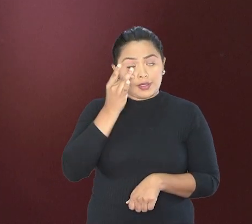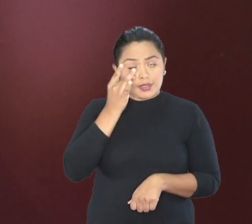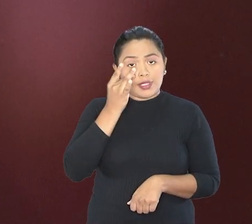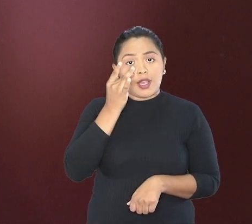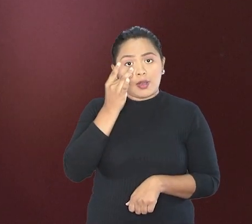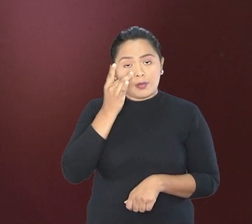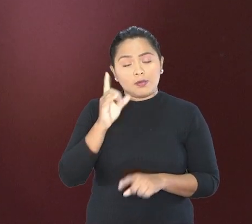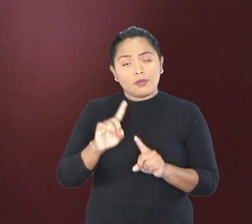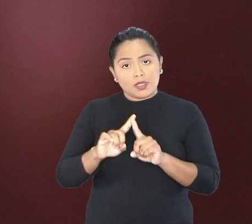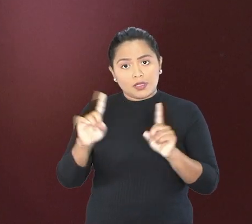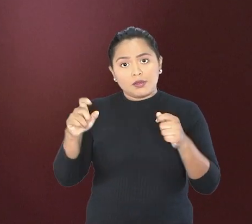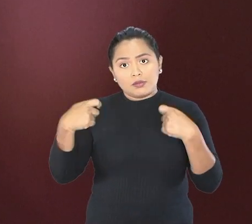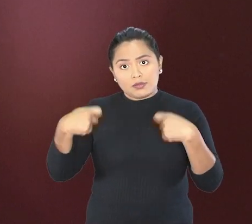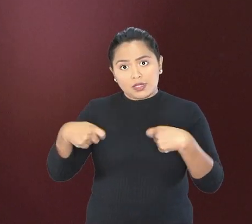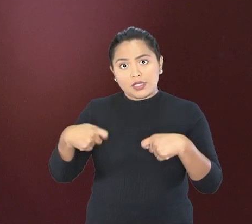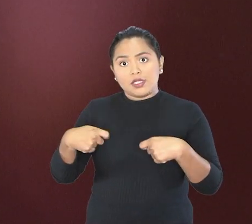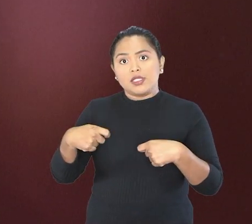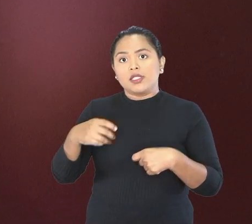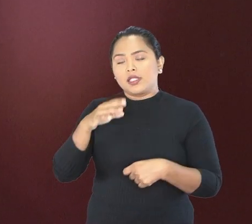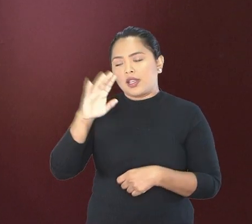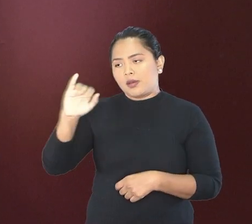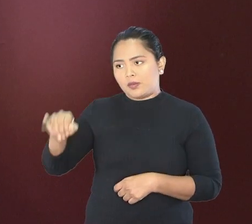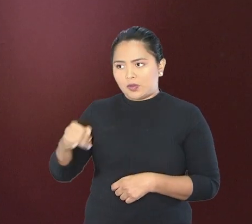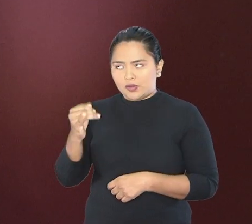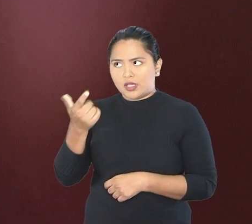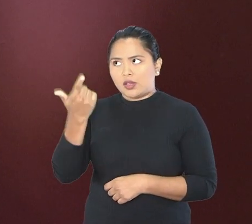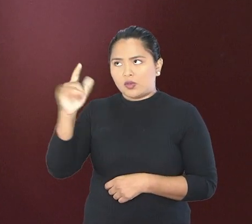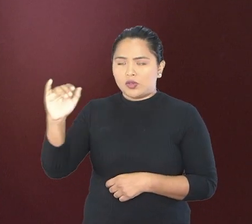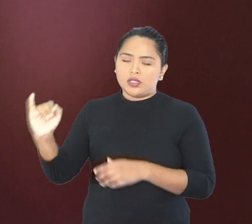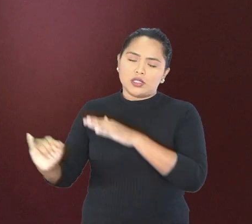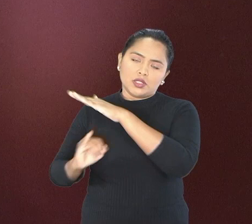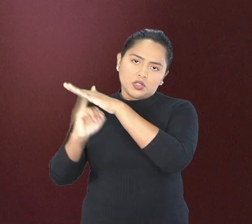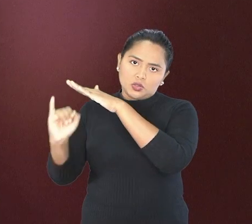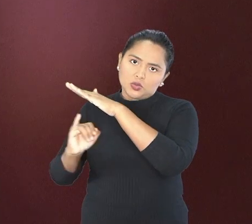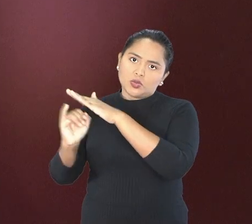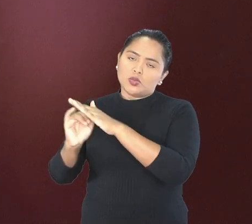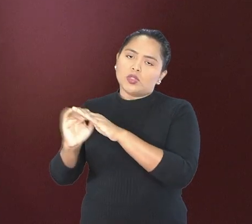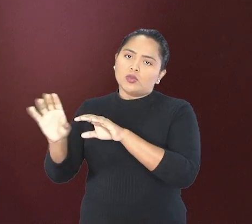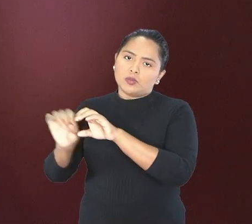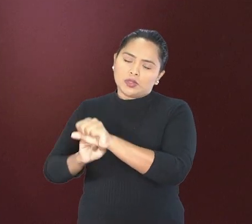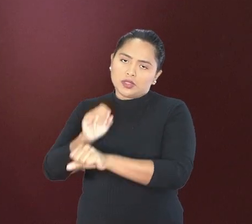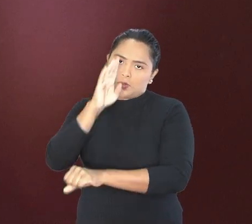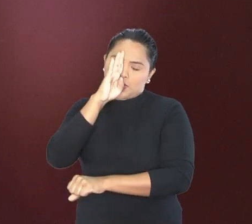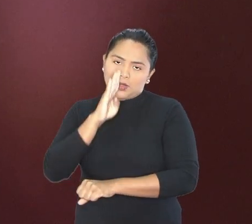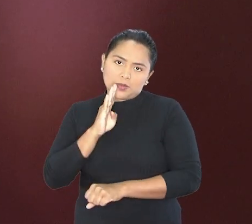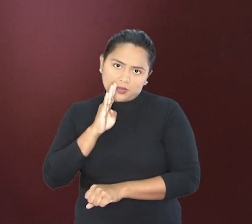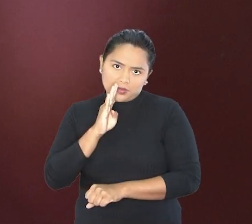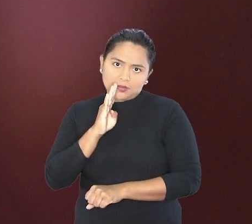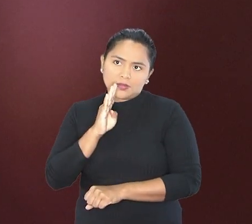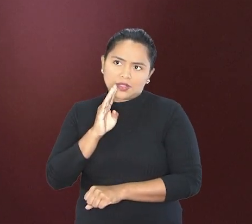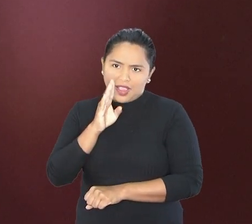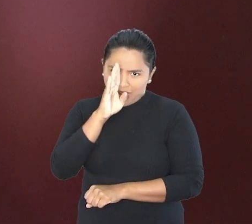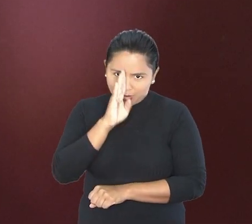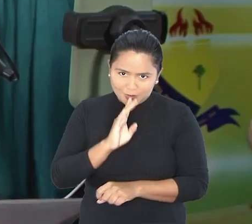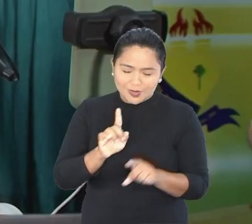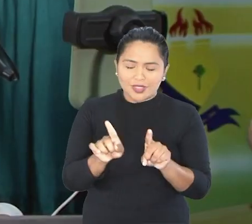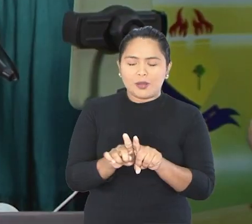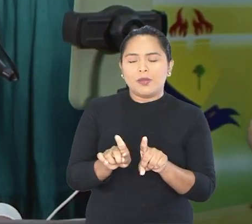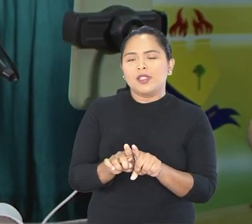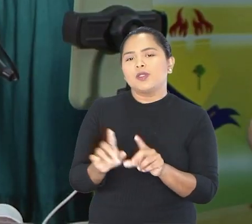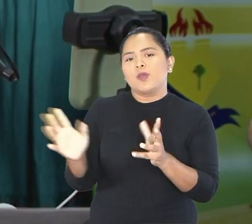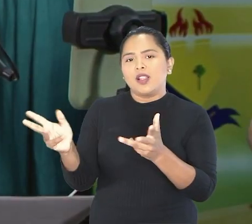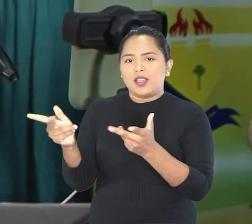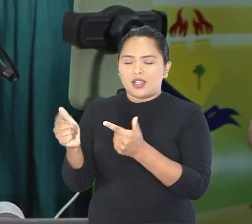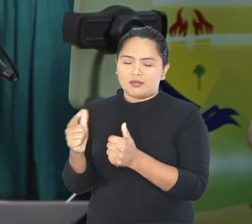aproveitar essas instituições que oferecem capacitações gratuitas. Gratuitas e de qualidade, né? E de qualidade,